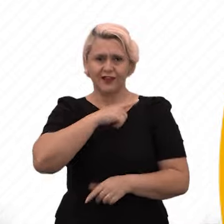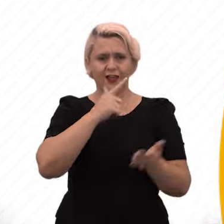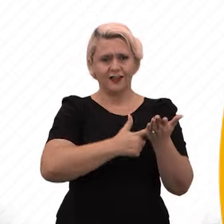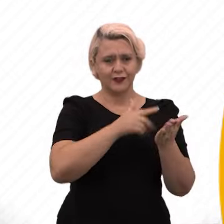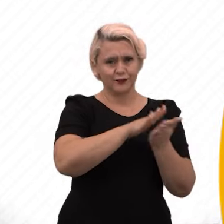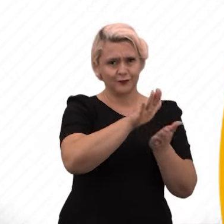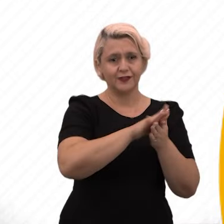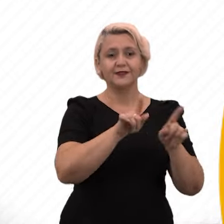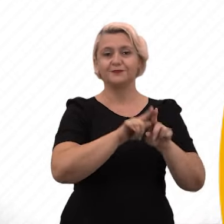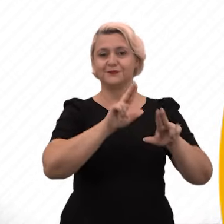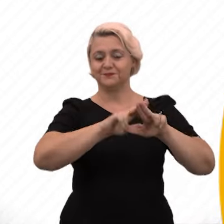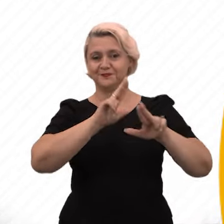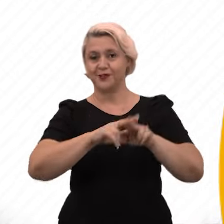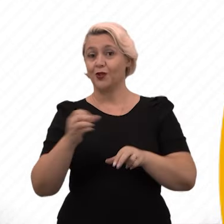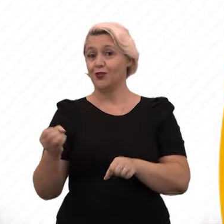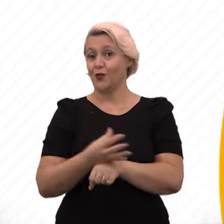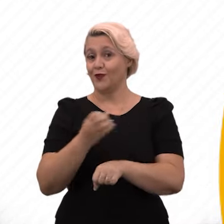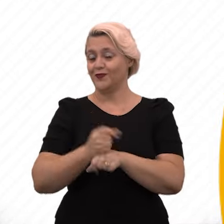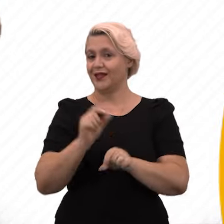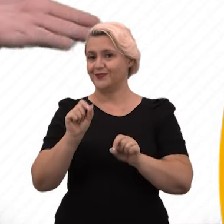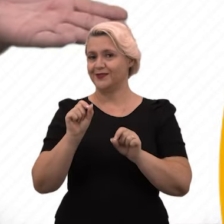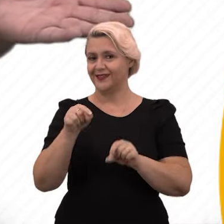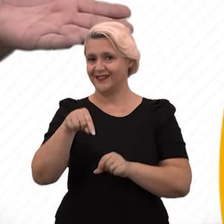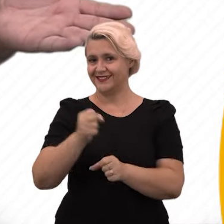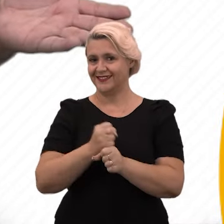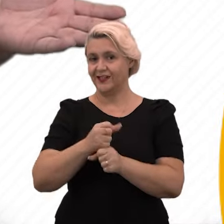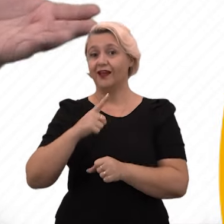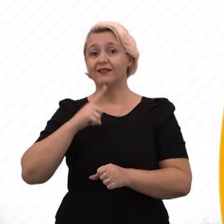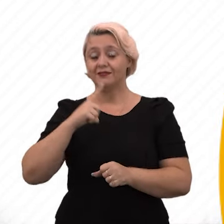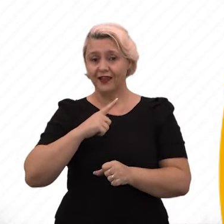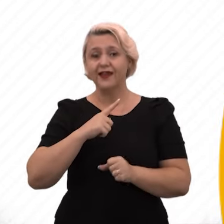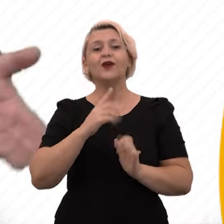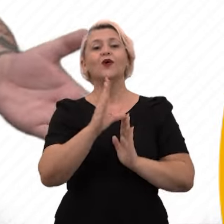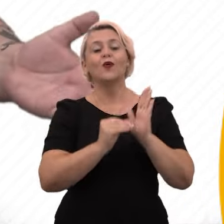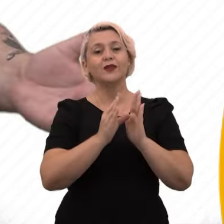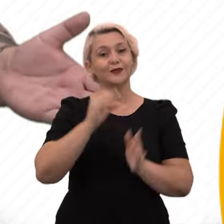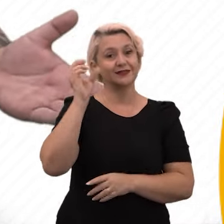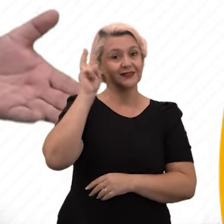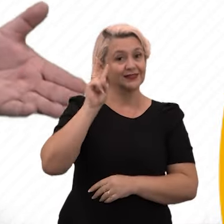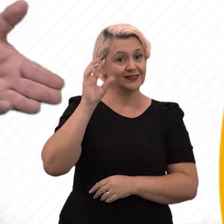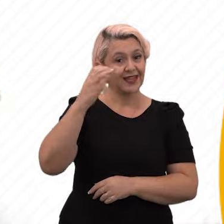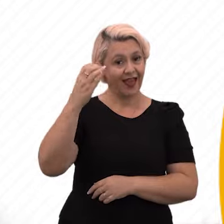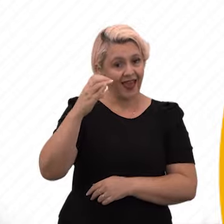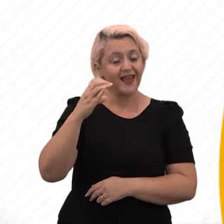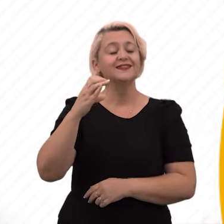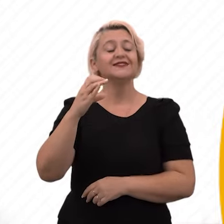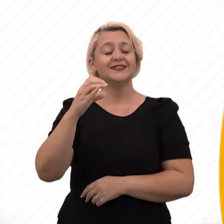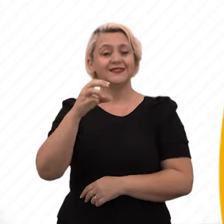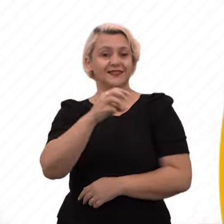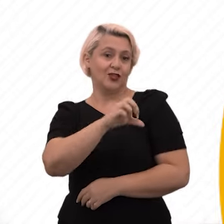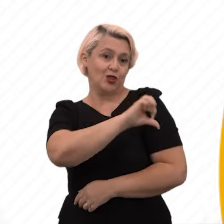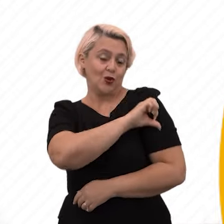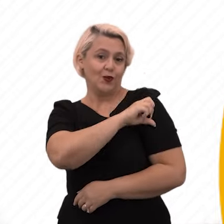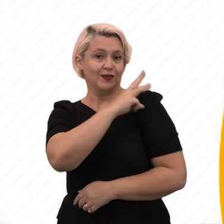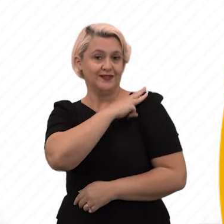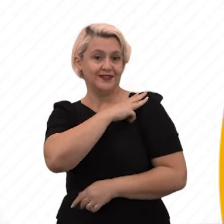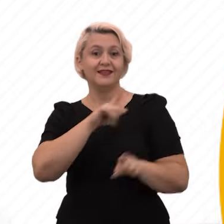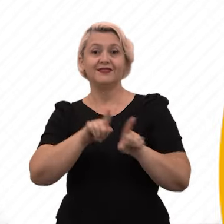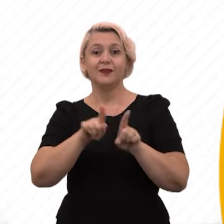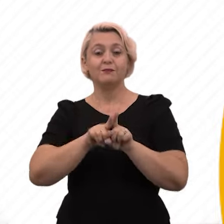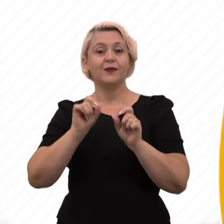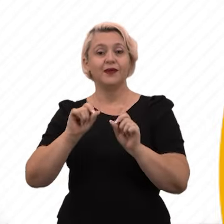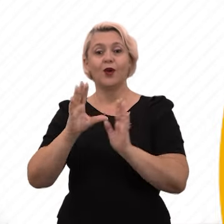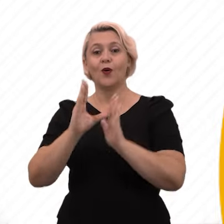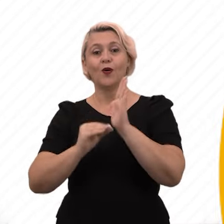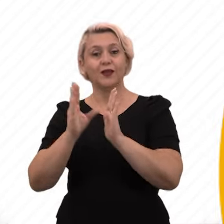ensino médio, de forma impressa e digital. A novidade desse ano é que, além de termos o material de ciência da natureza do 9º e da 3ª série